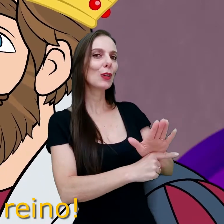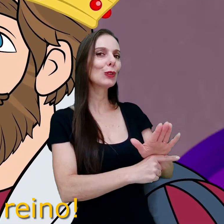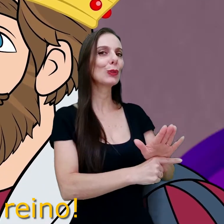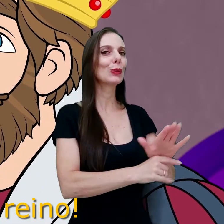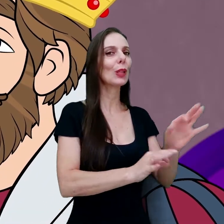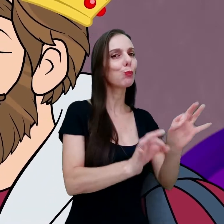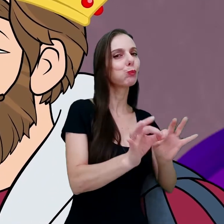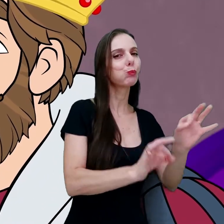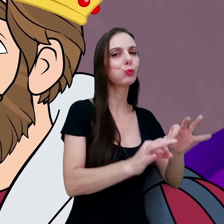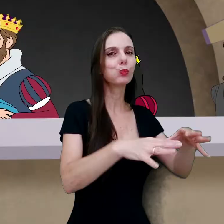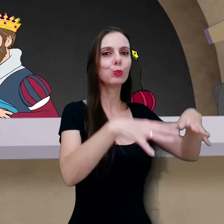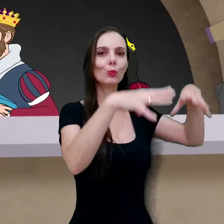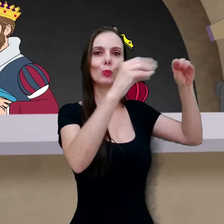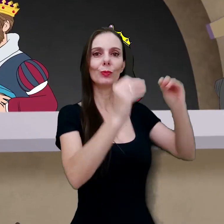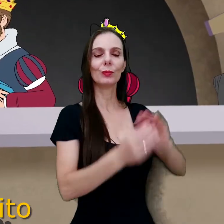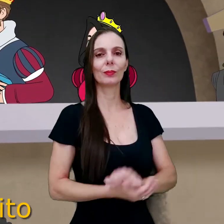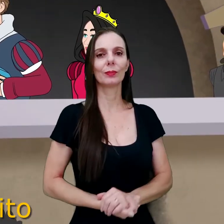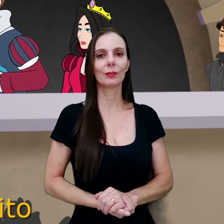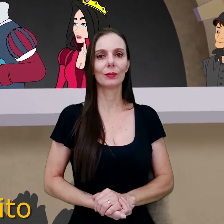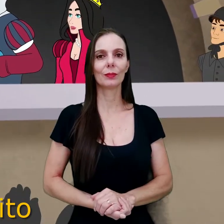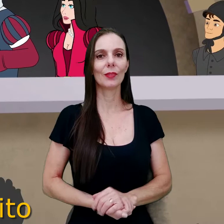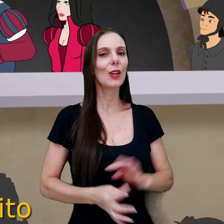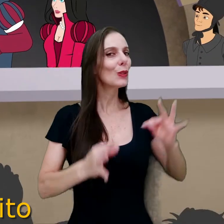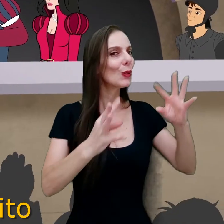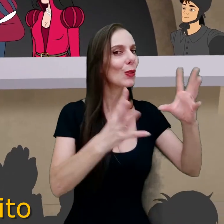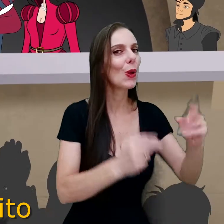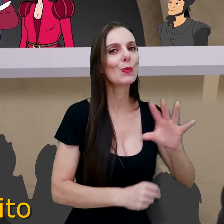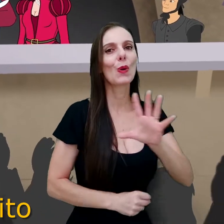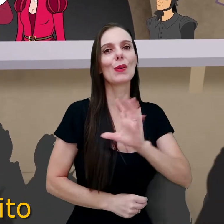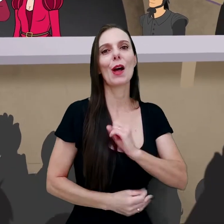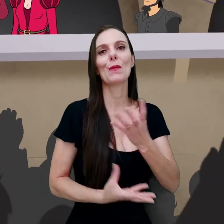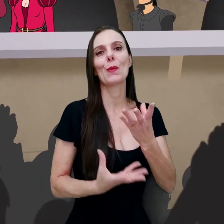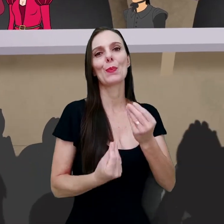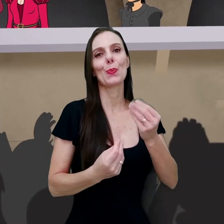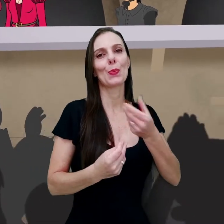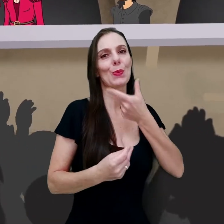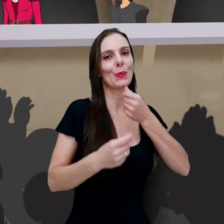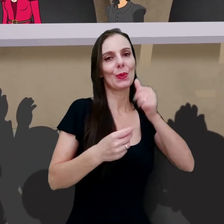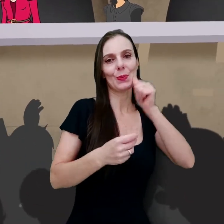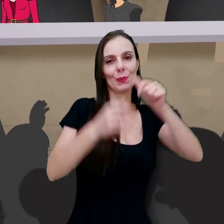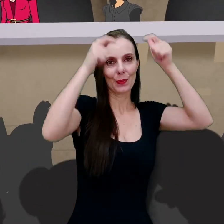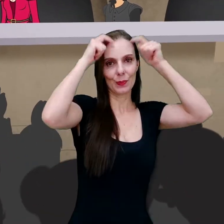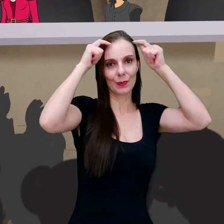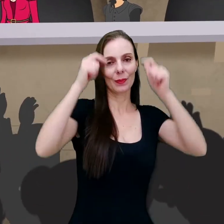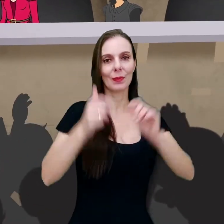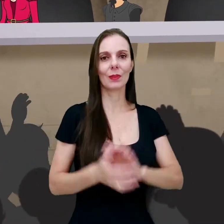governar o reino. As pessoas gostavam muito do rei e da rainha.